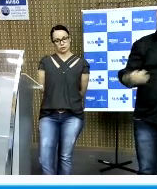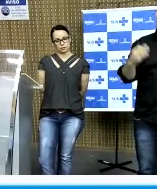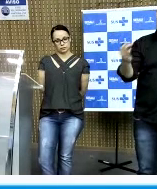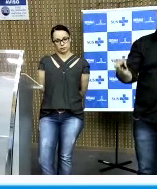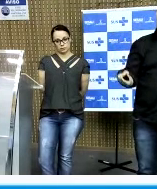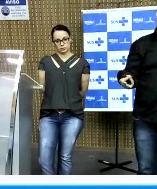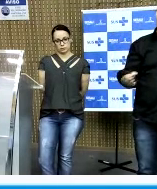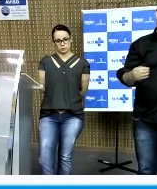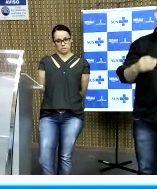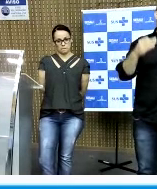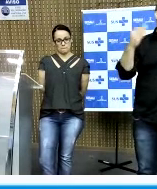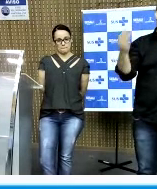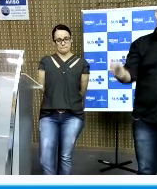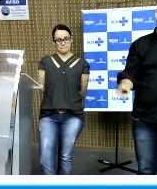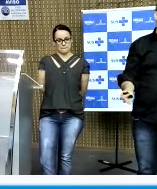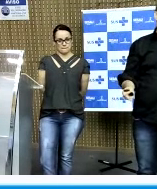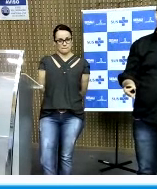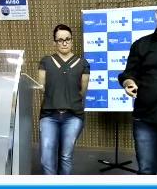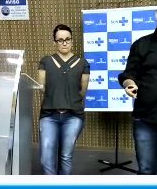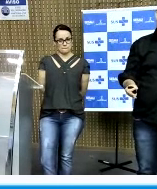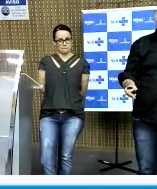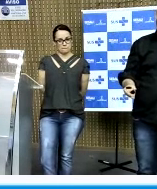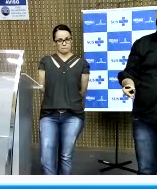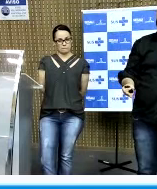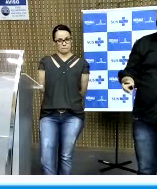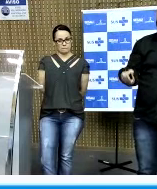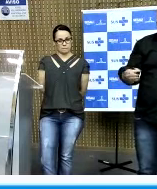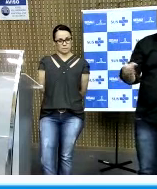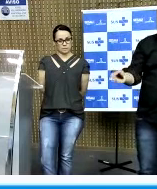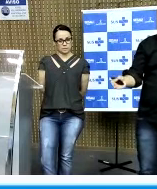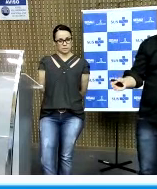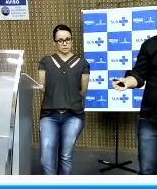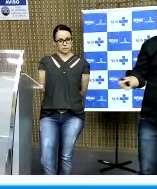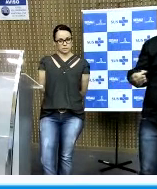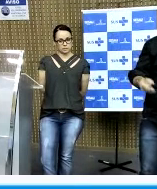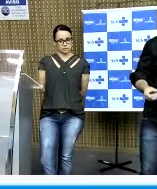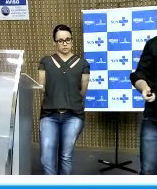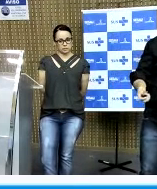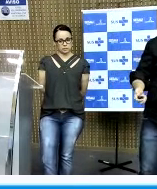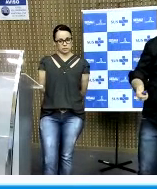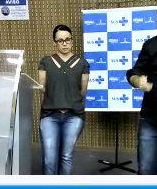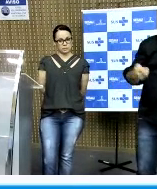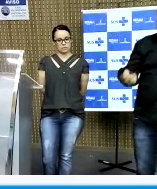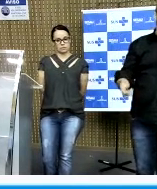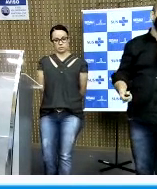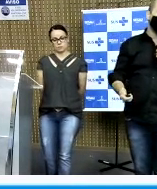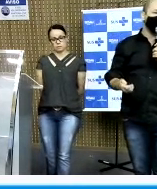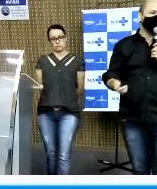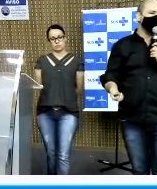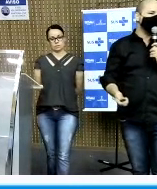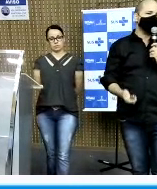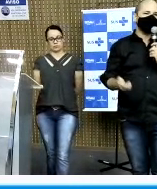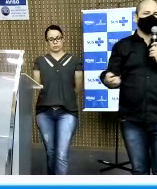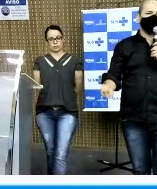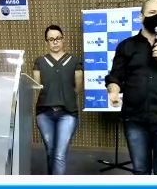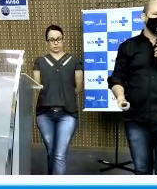conforme a necessidade da gestante, de qualquer território que seja, tá? Então, assim, apesar do número baixo, existe o compartilhamento, existe o cuidado,